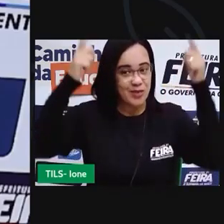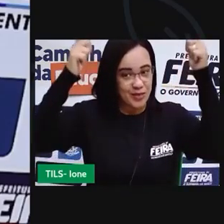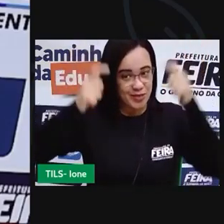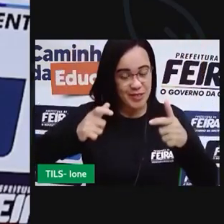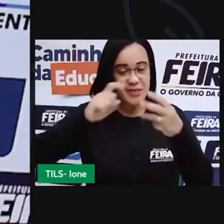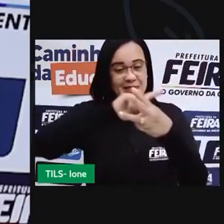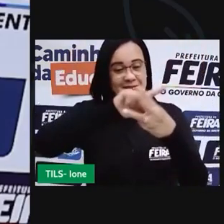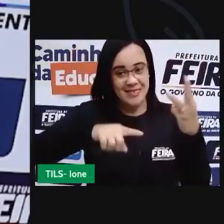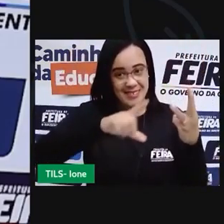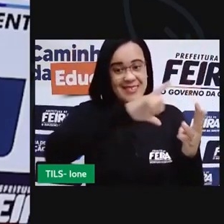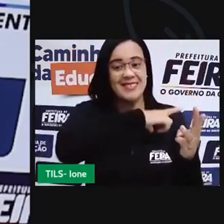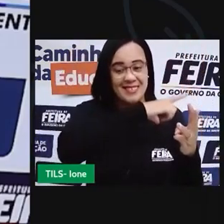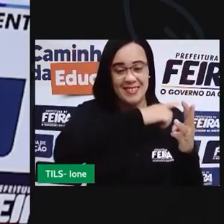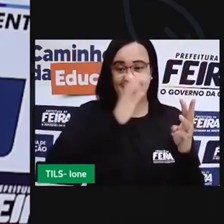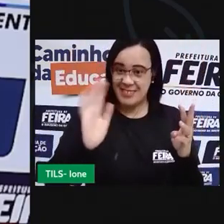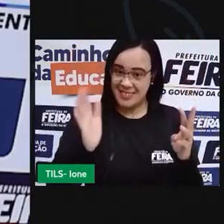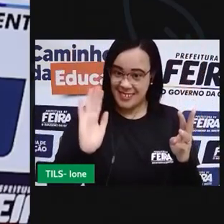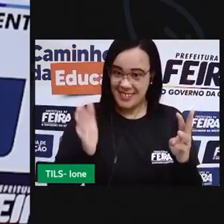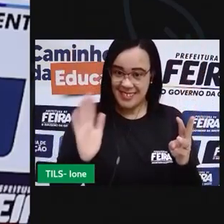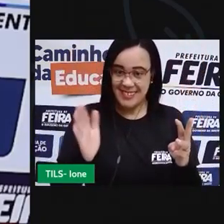tem três pontas.